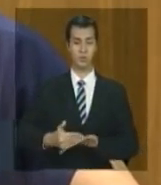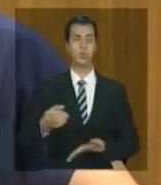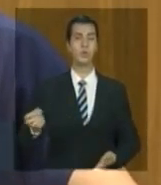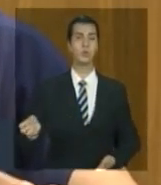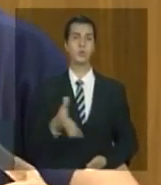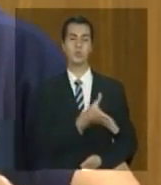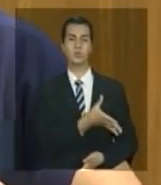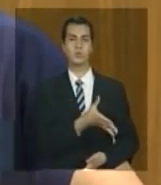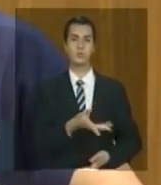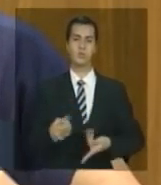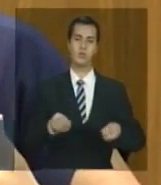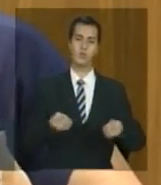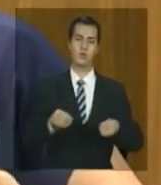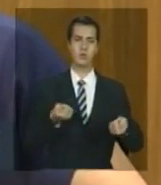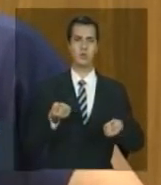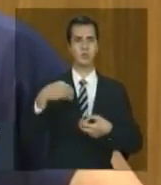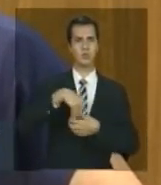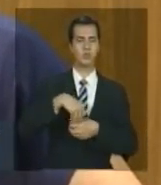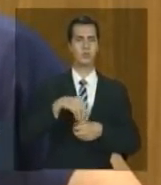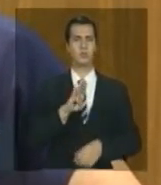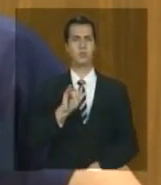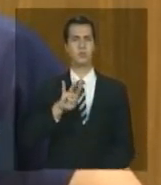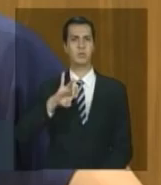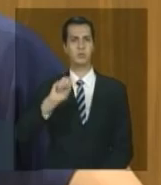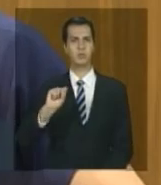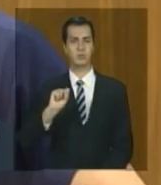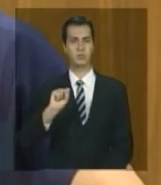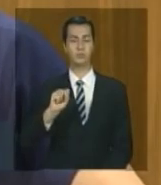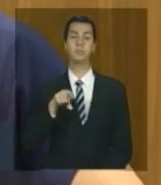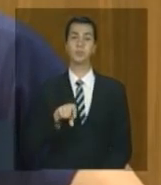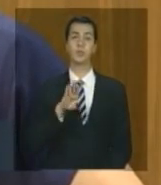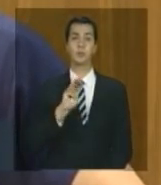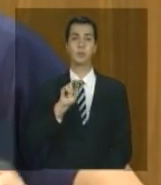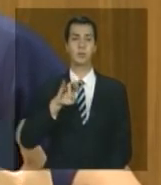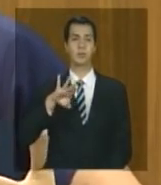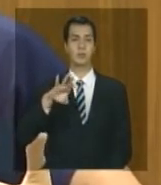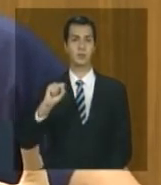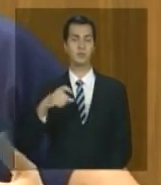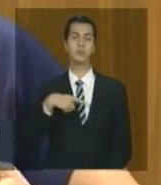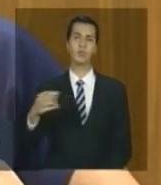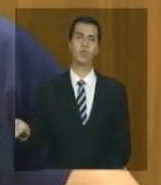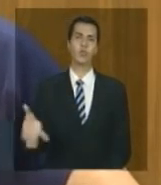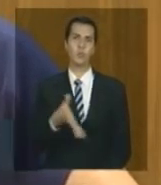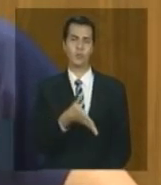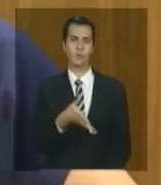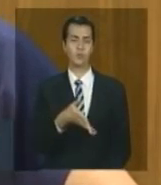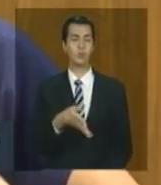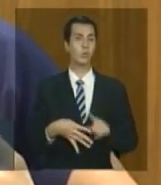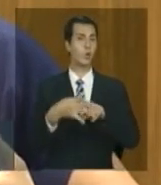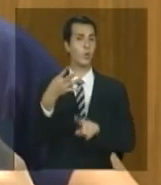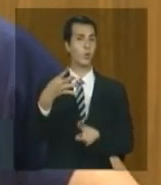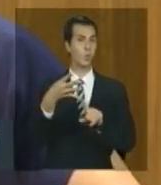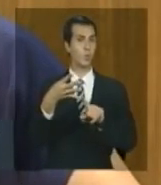do BRICS. O BRICS é um mecanismo bastante recente, está realizando agora apenas